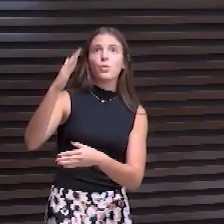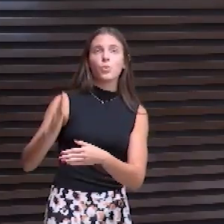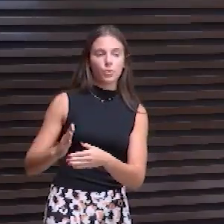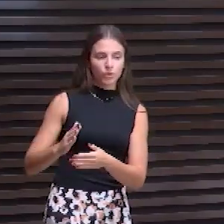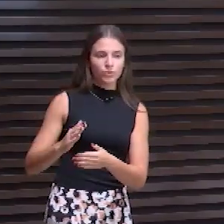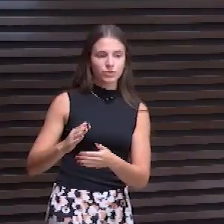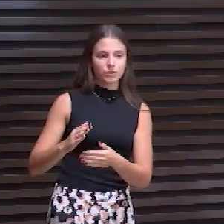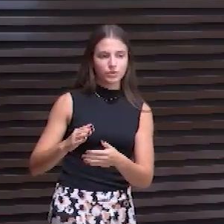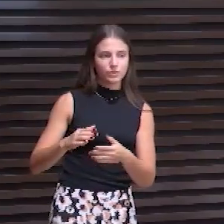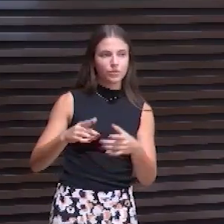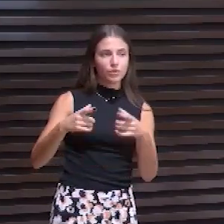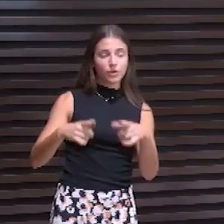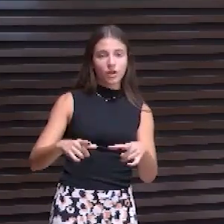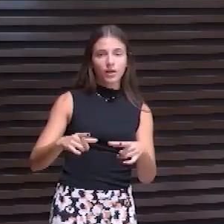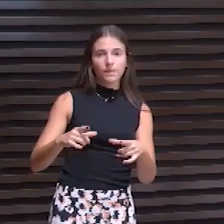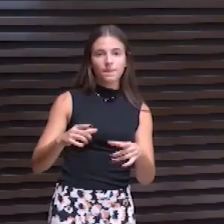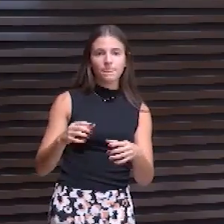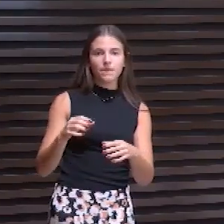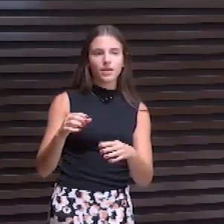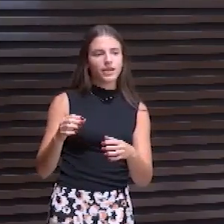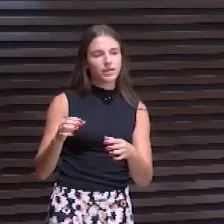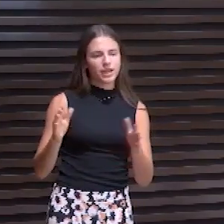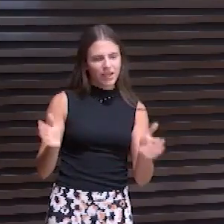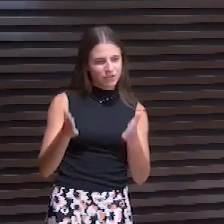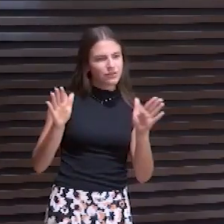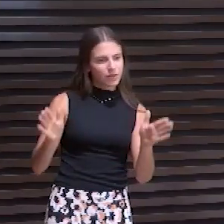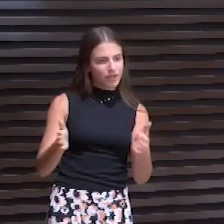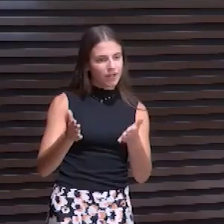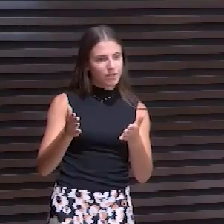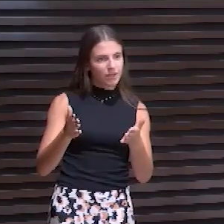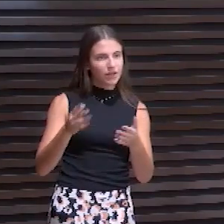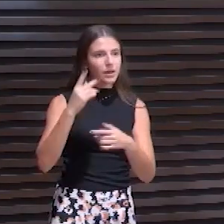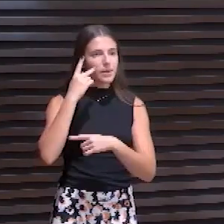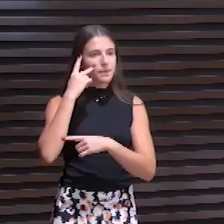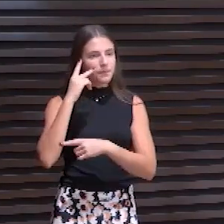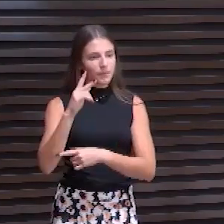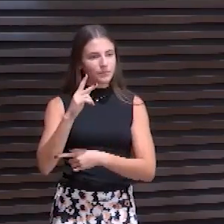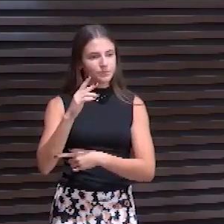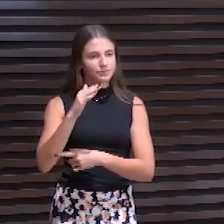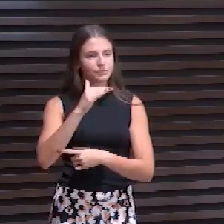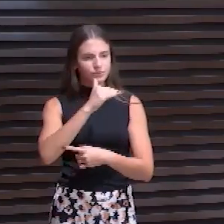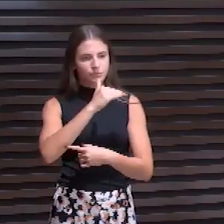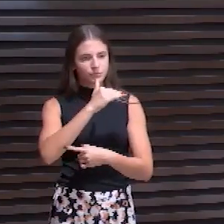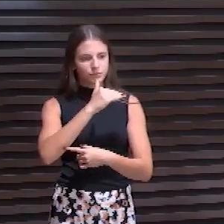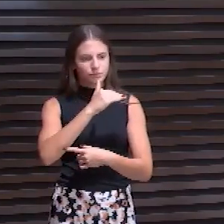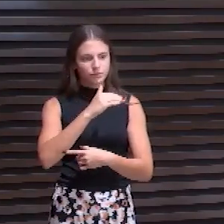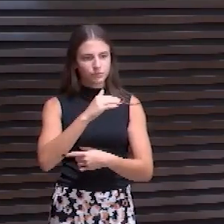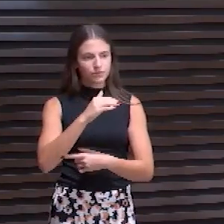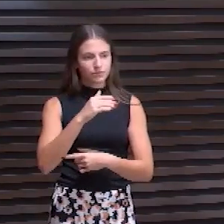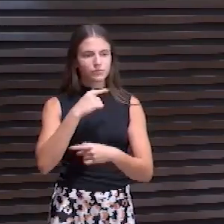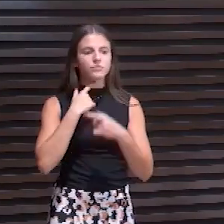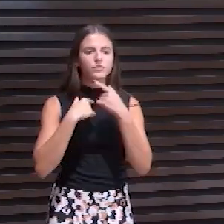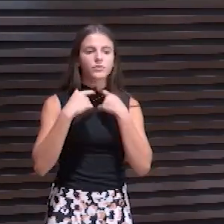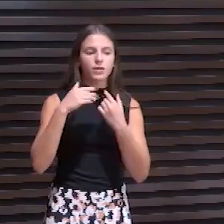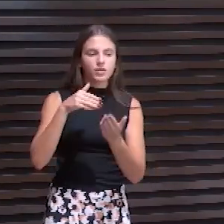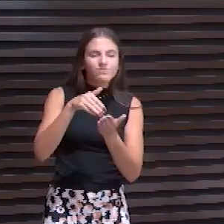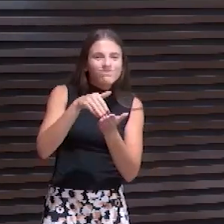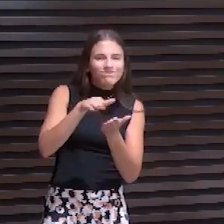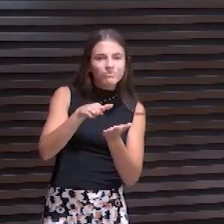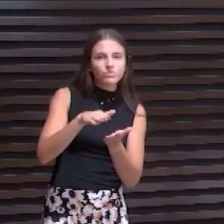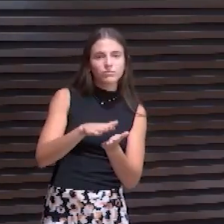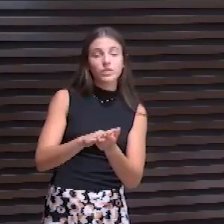qual estava edificada, para de lá o precipitarem abaixo. Jesus, porém, passando por entre